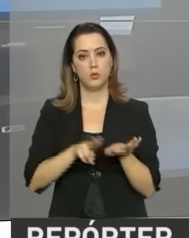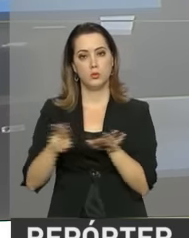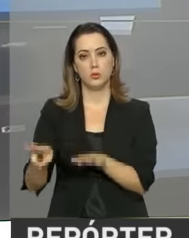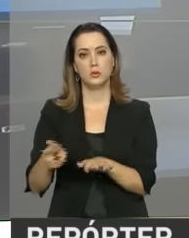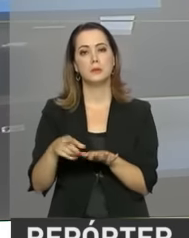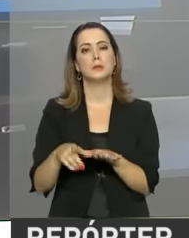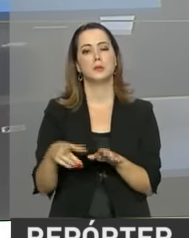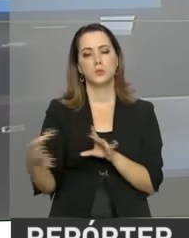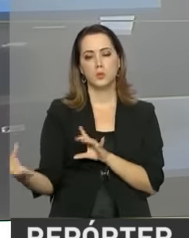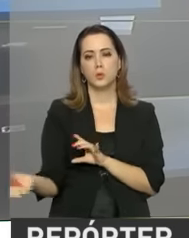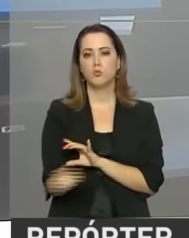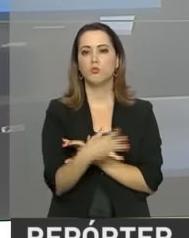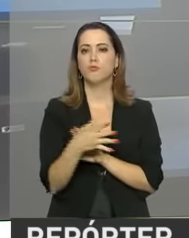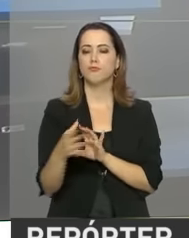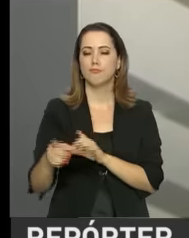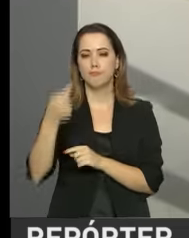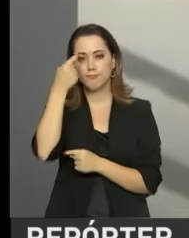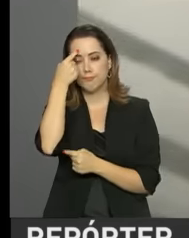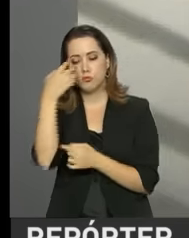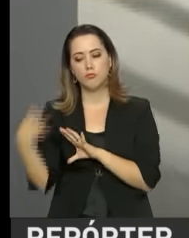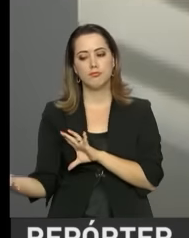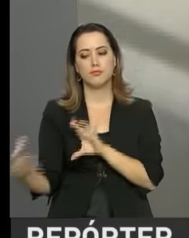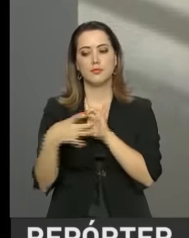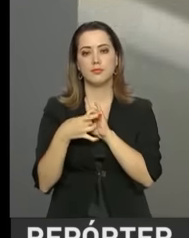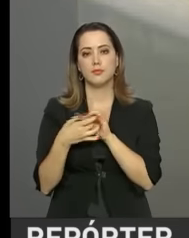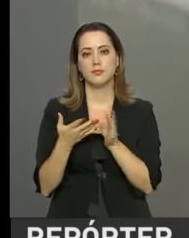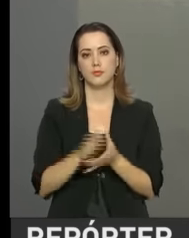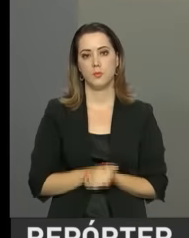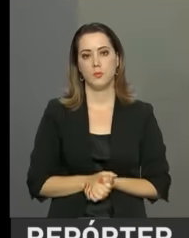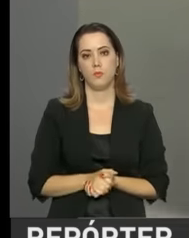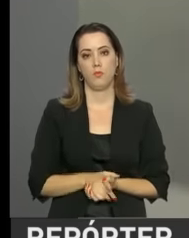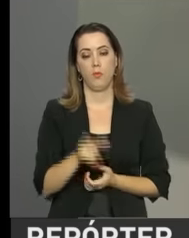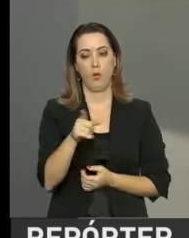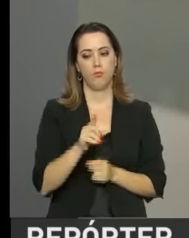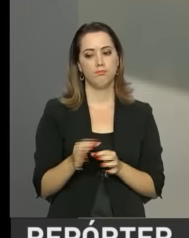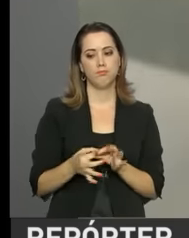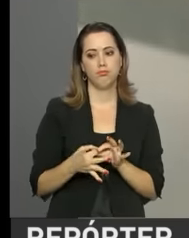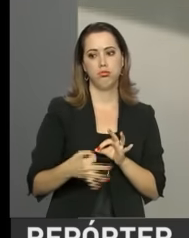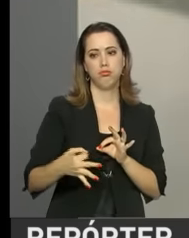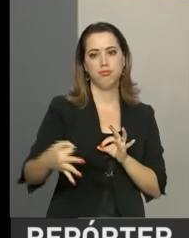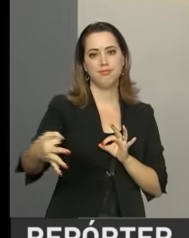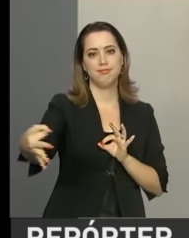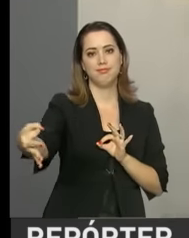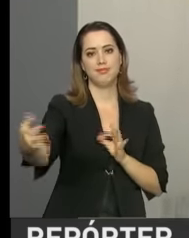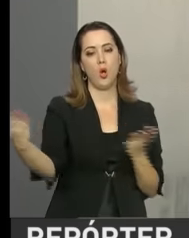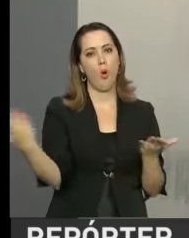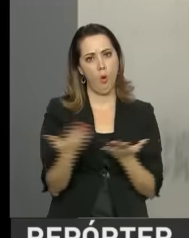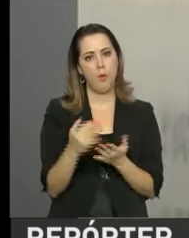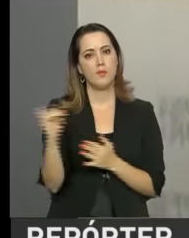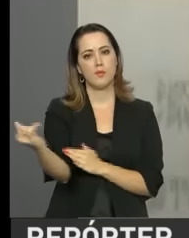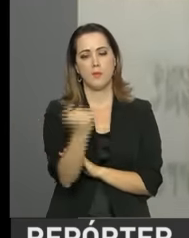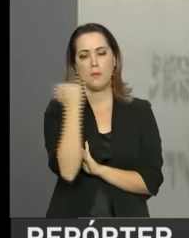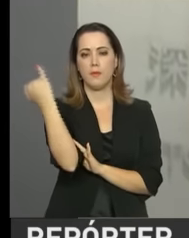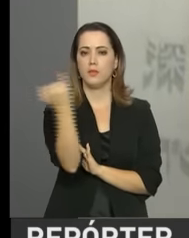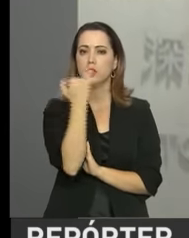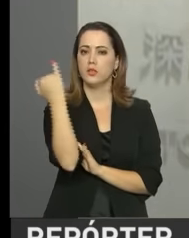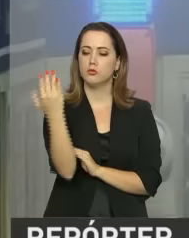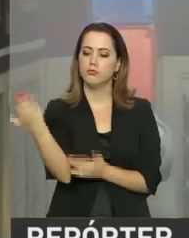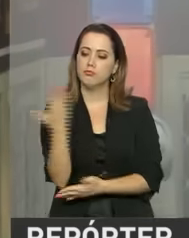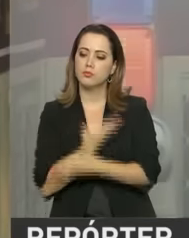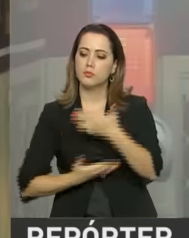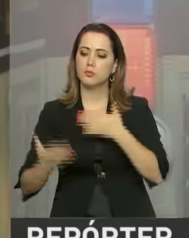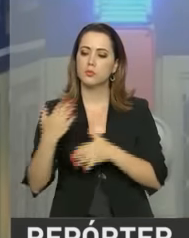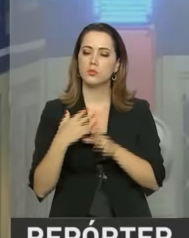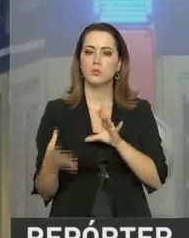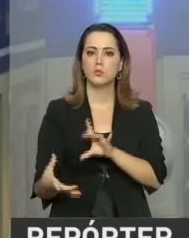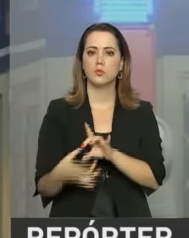construir novos entendimentos os distantes Brasil e China são hoje importantes parceiros comerciais